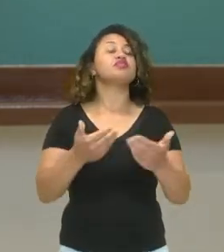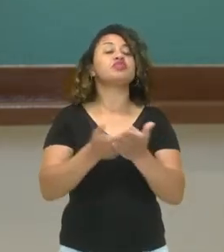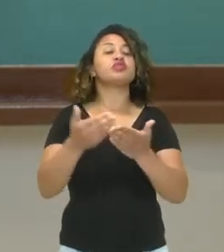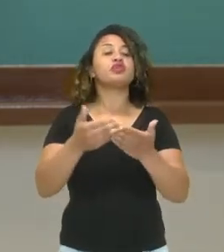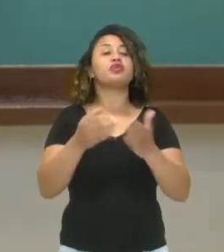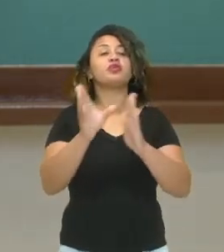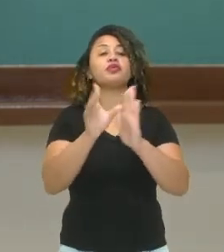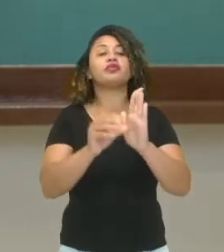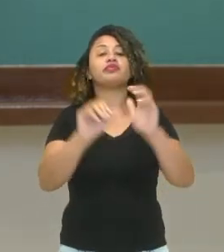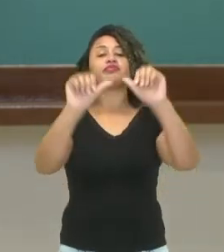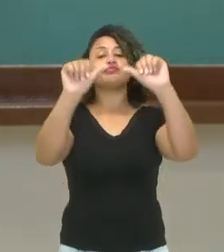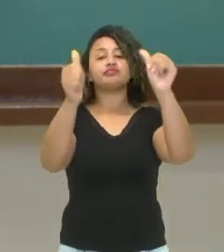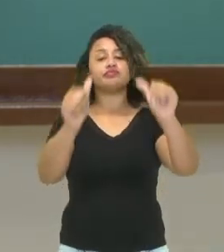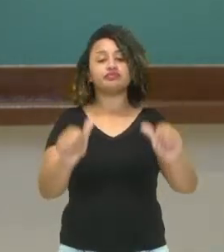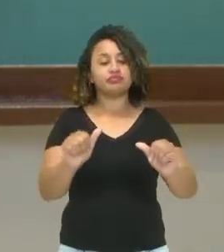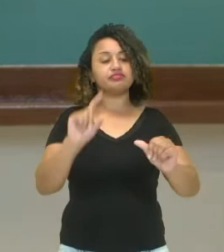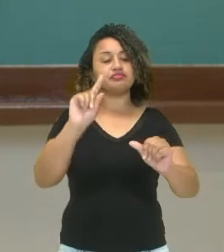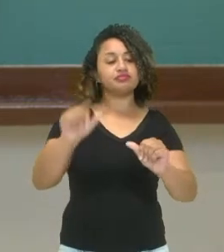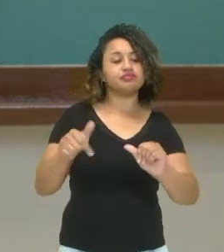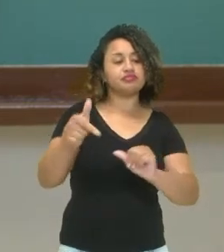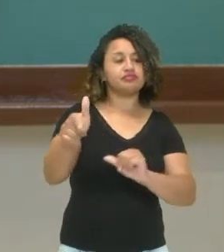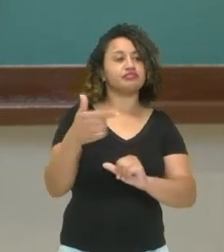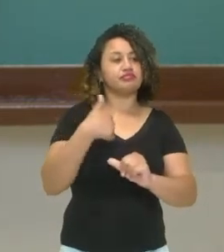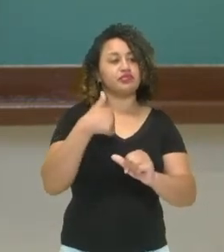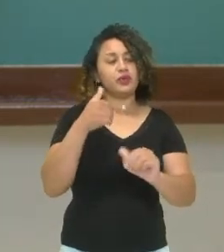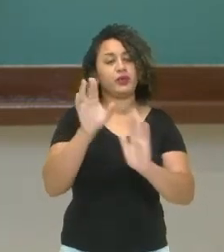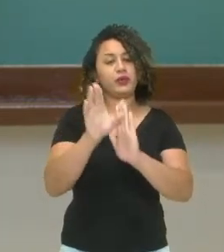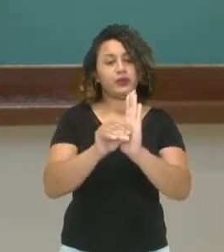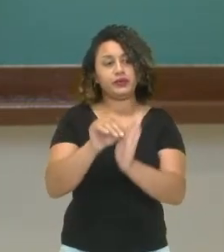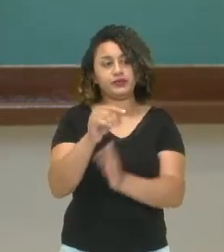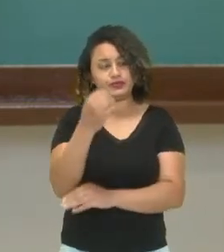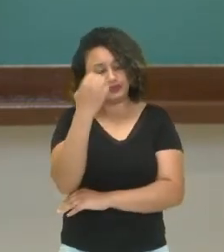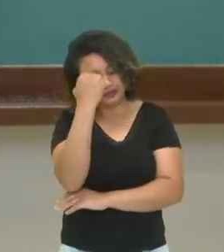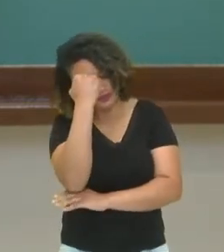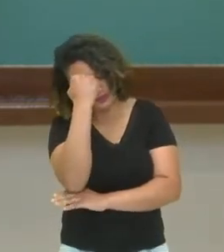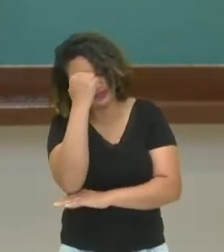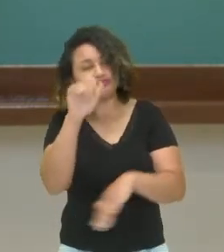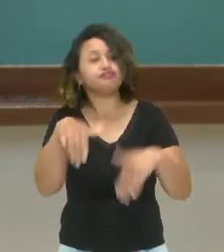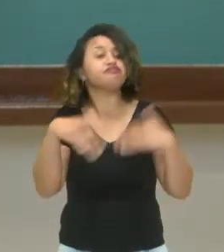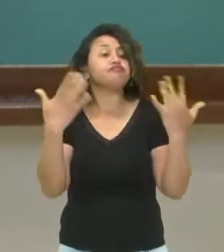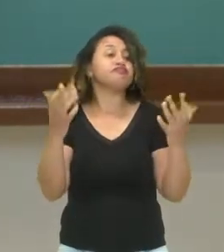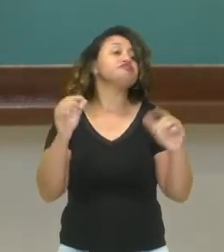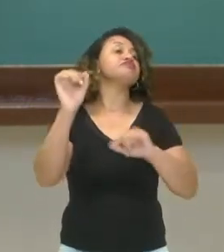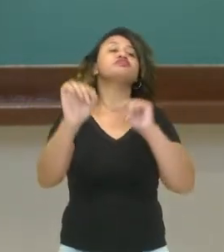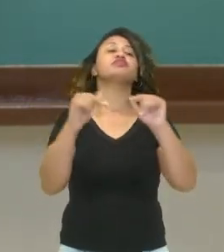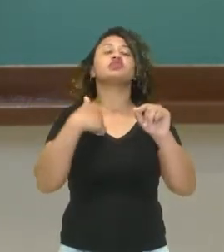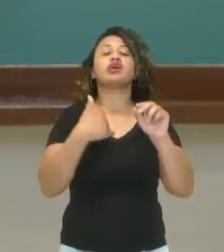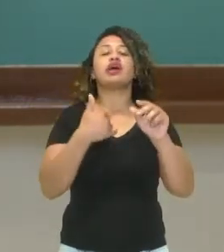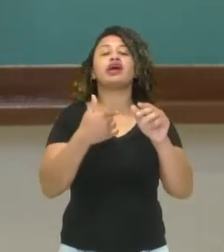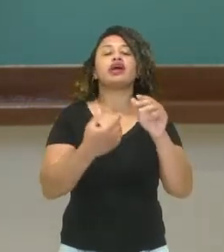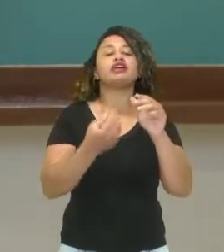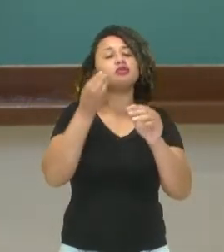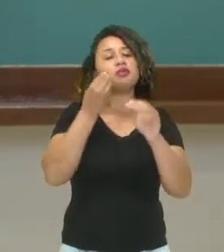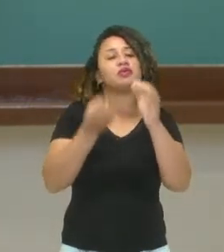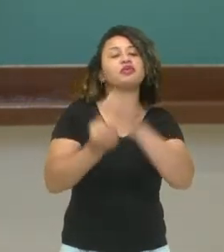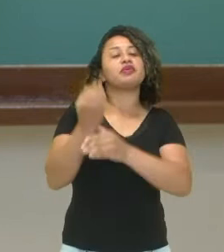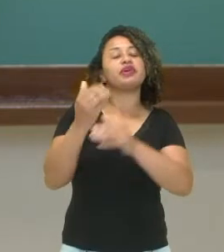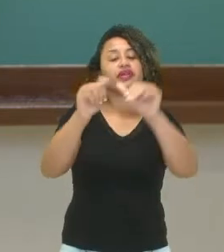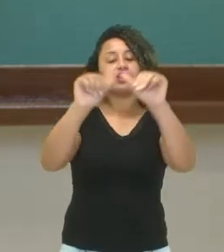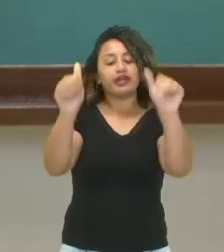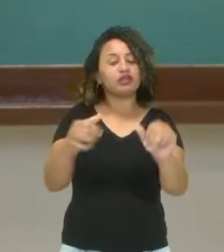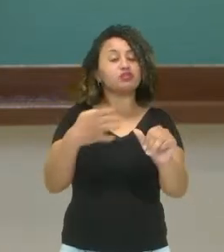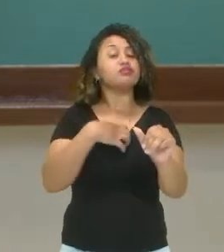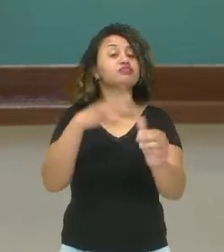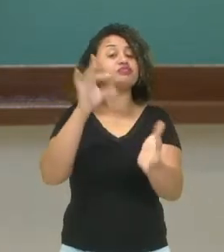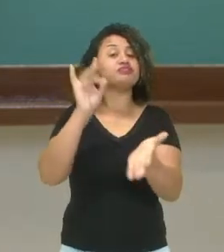para a gente chegar ali no Pensador, tá? O escultor procurou recriar seres tais como eles são. Além disso,